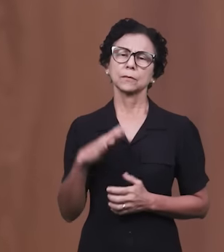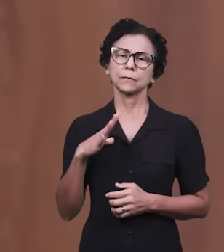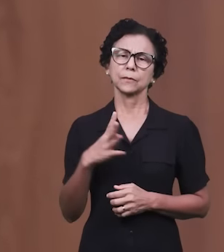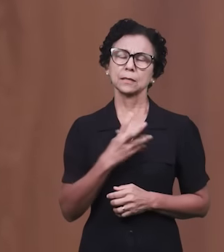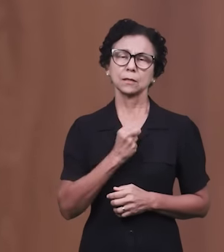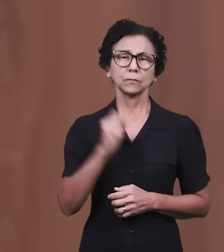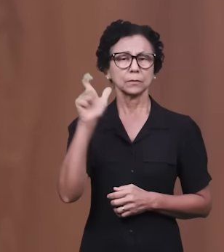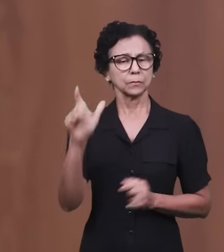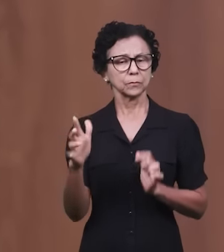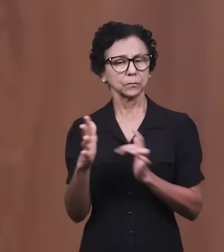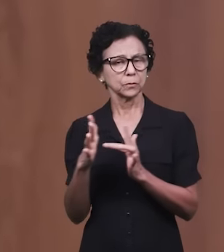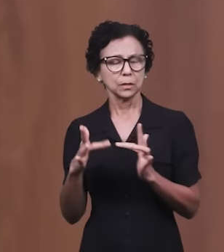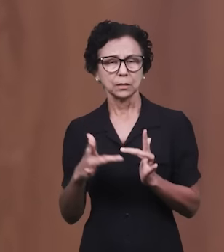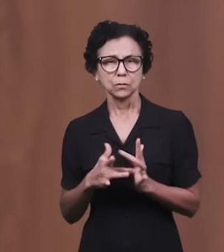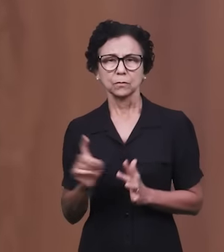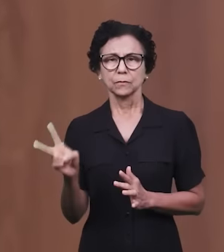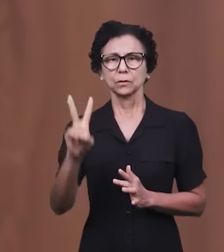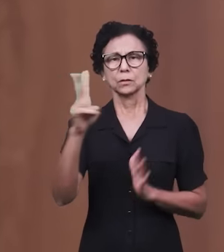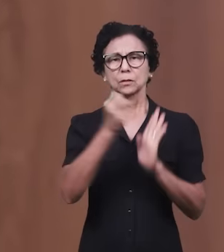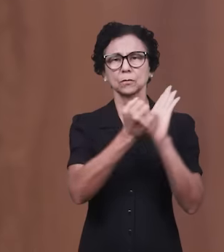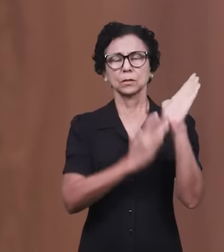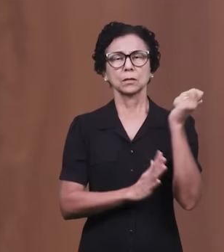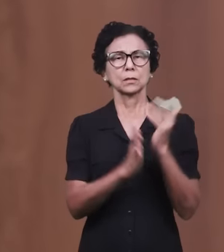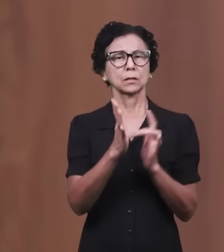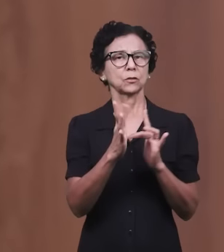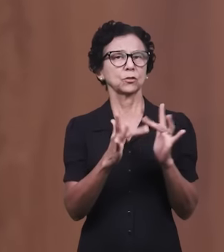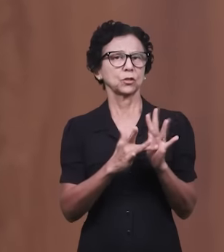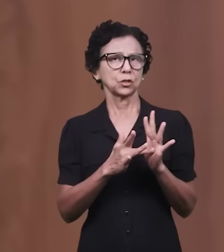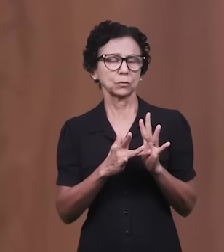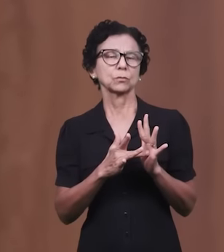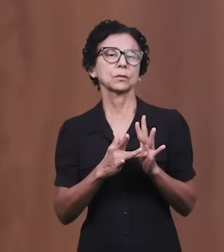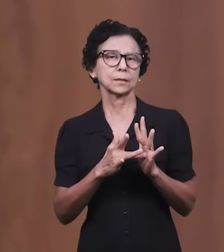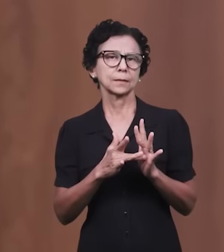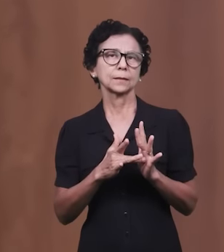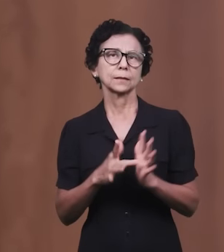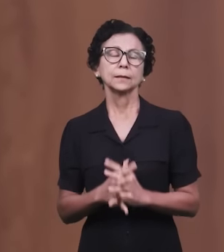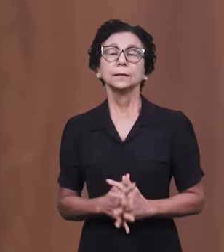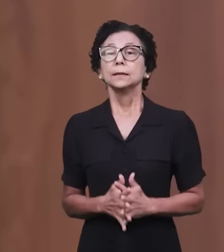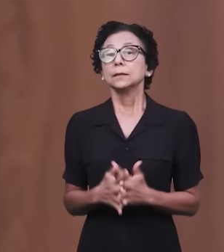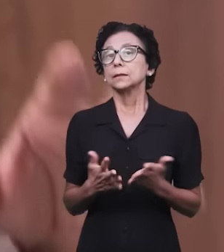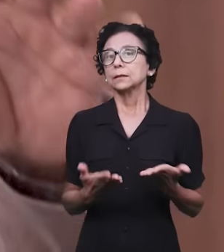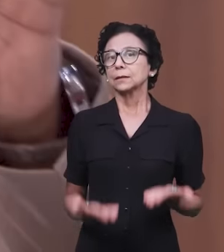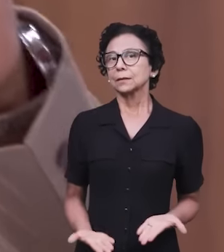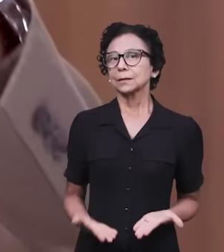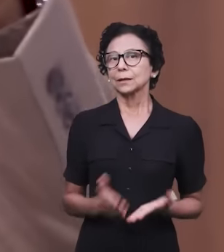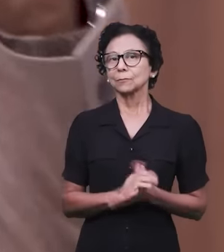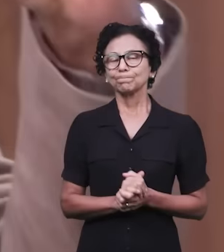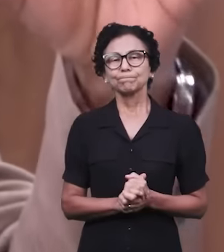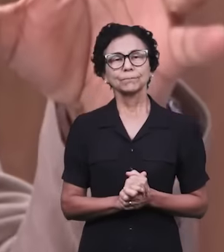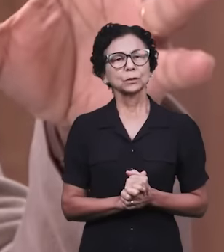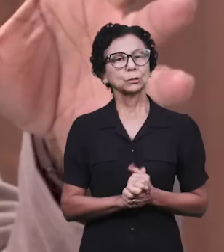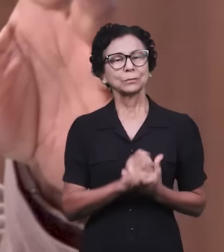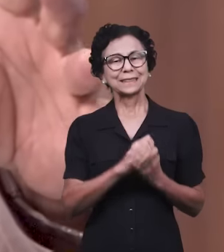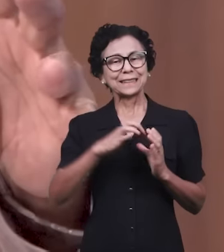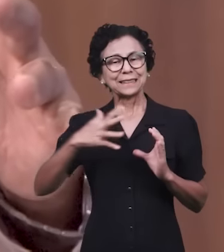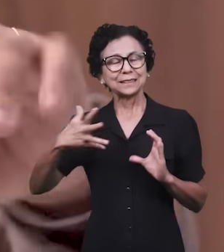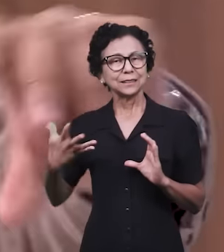somente em Jesus, a valorização do sangue de Jesus, nós valorizamos o sangue de Jesus. Então, são elementos centrais da